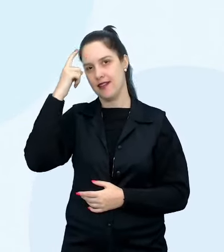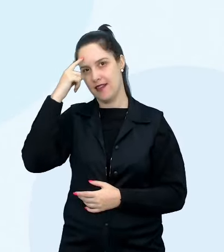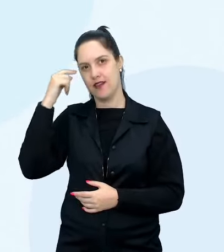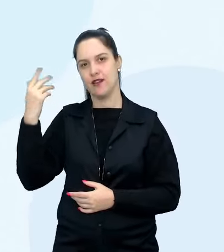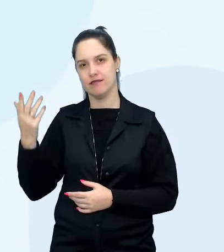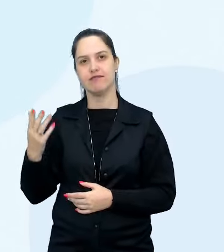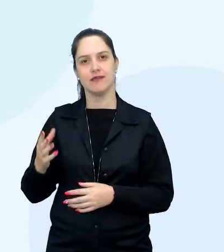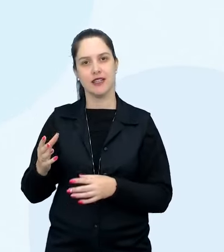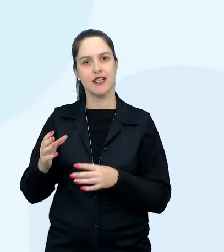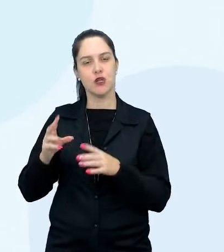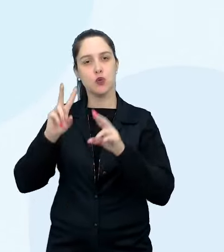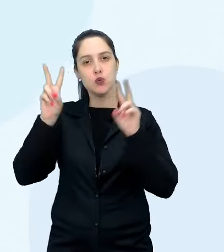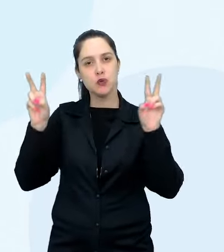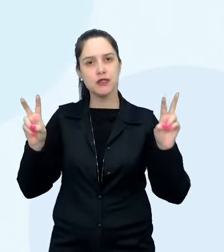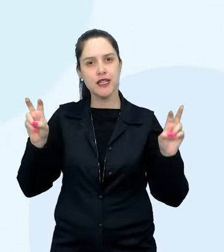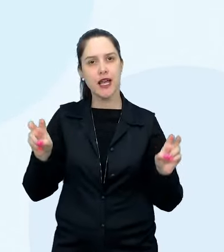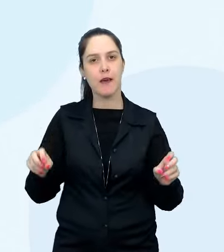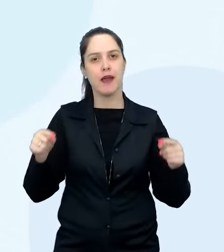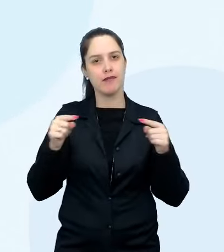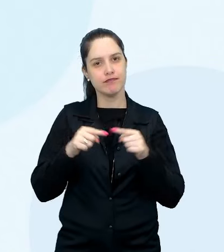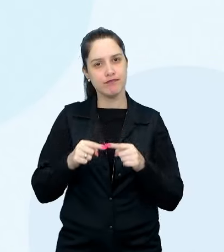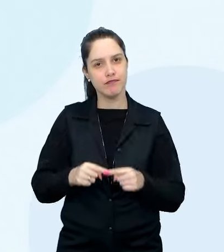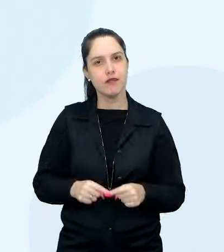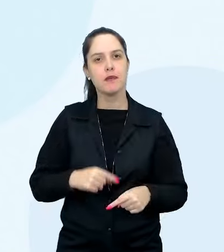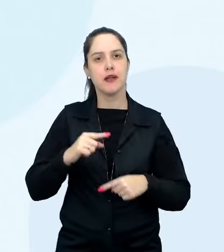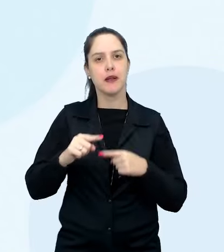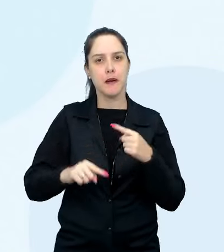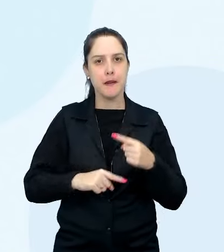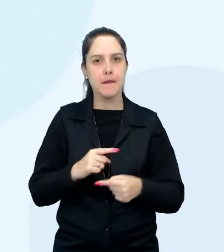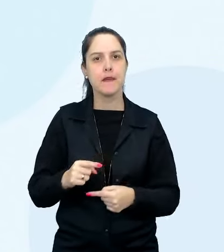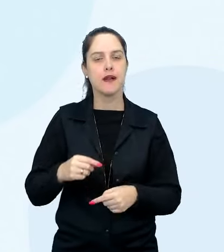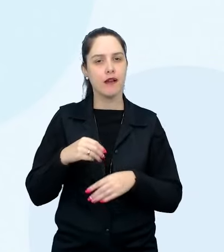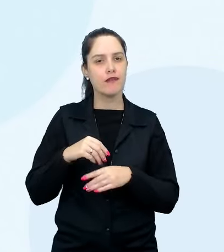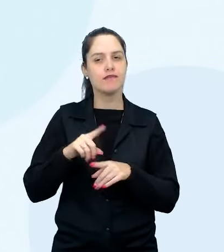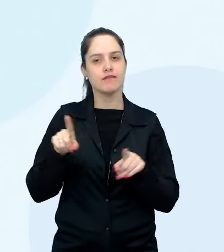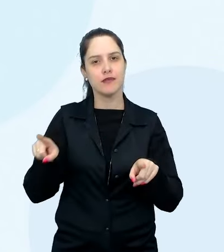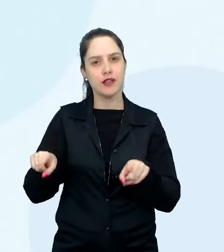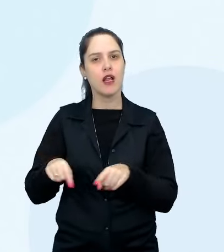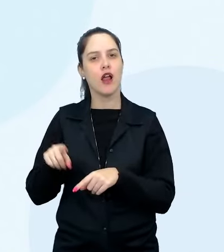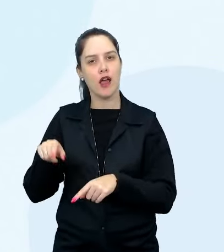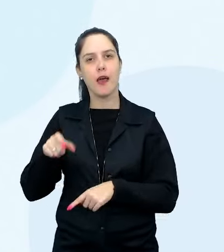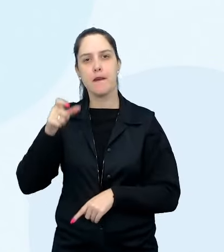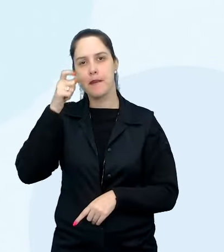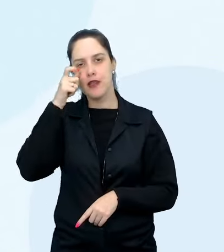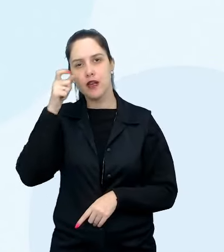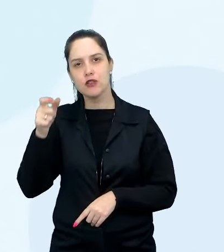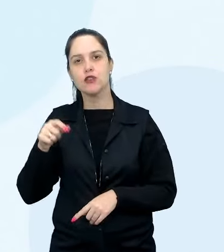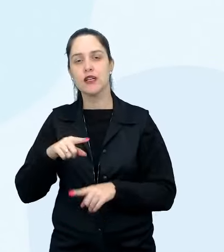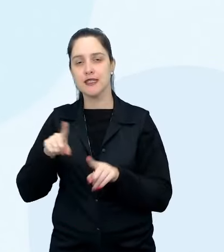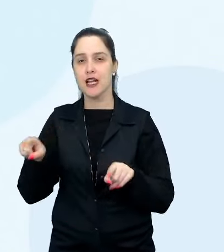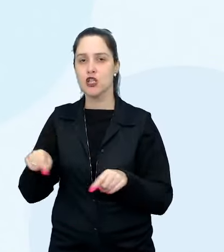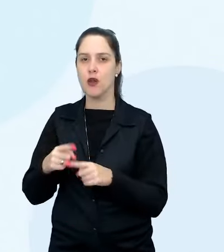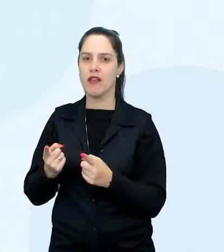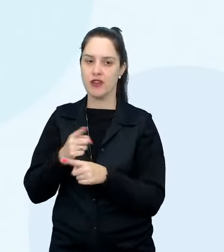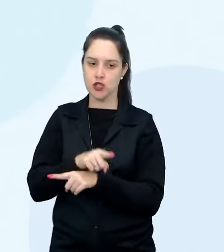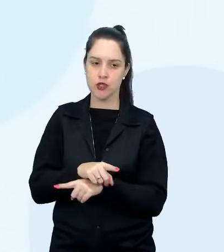integre com o tema, interaja com o tema, para depois vir para a aula. Então, é bem interessante o sala de aula invertida,